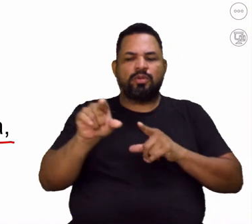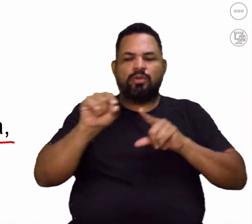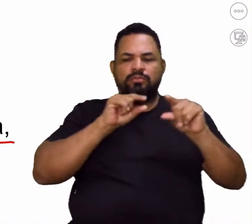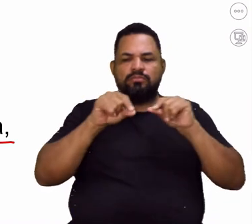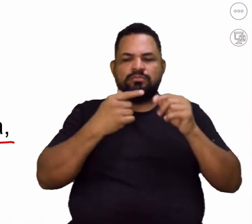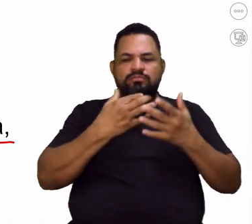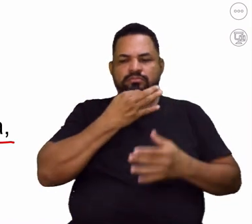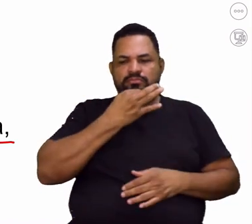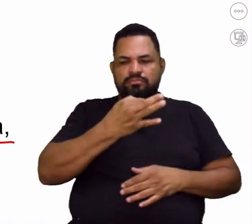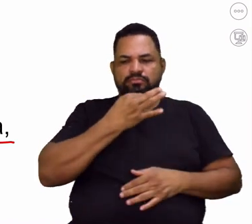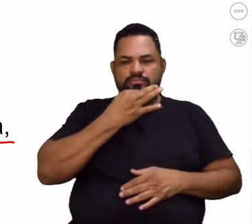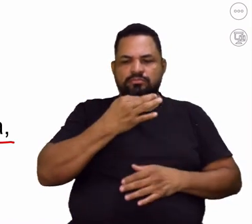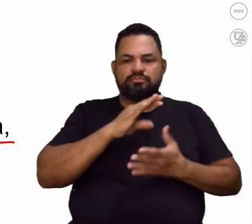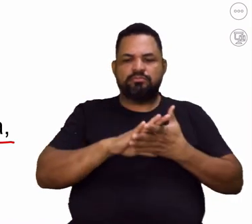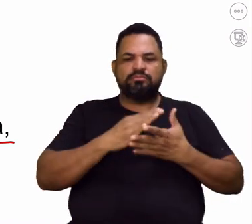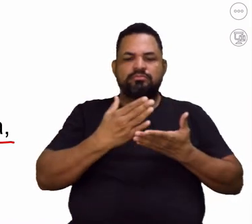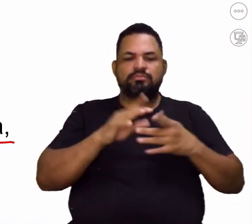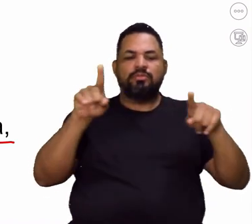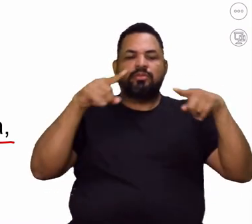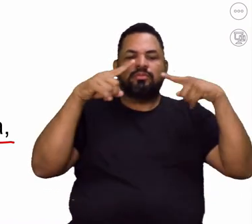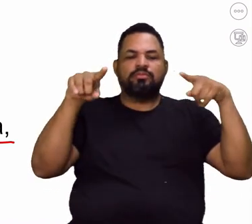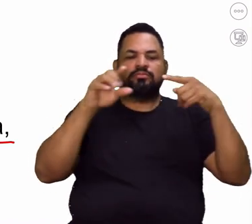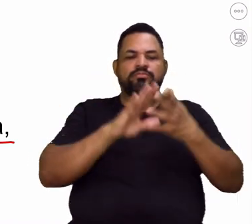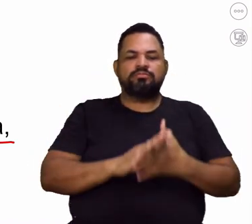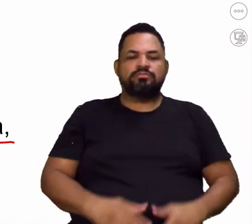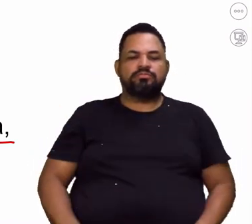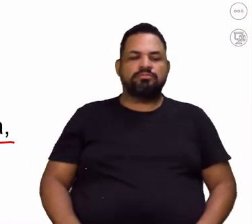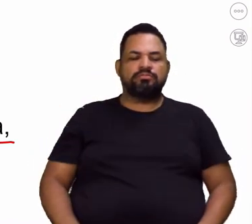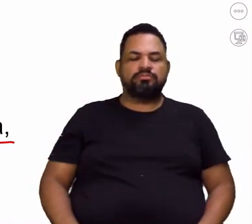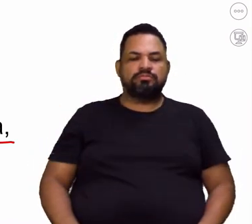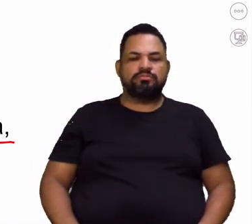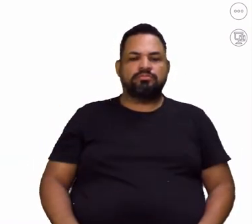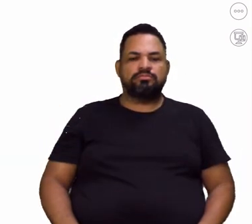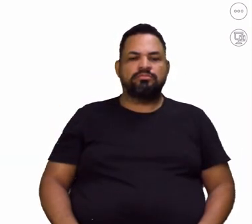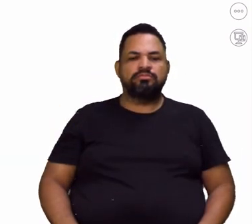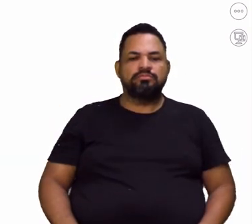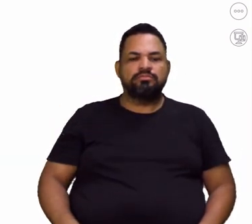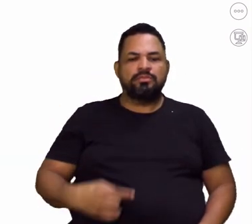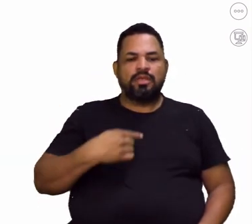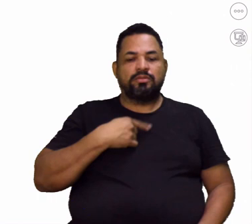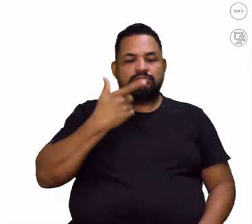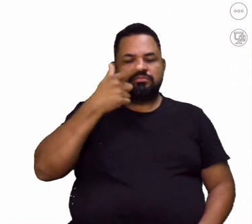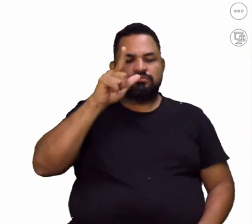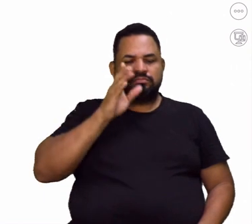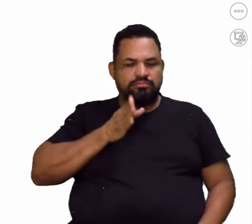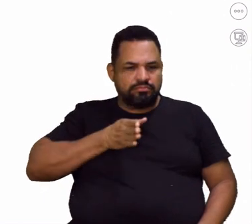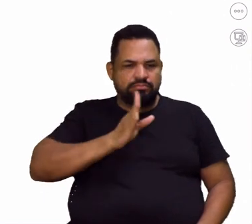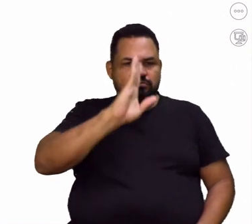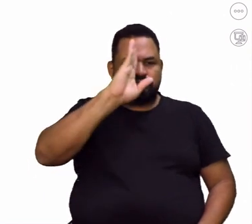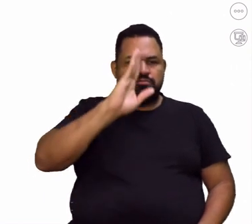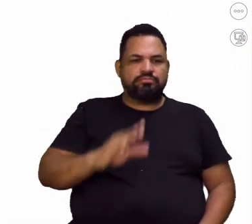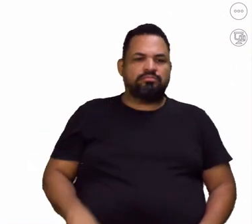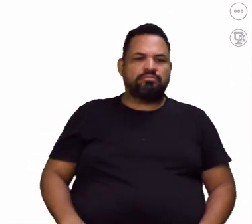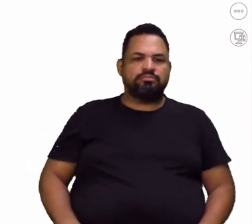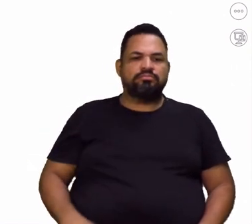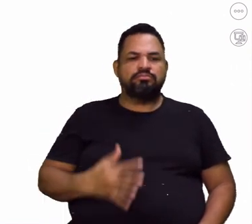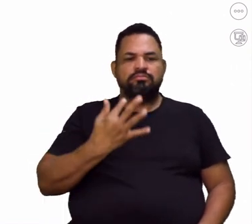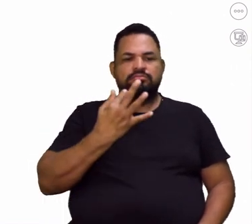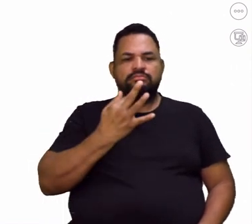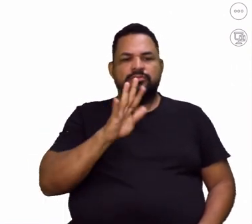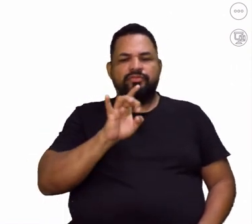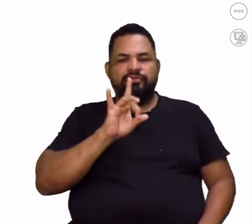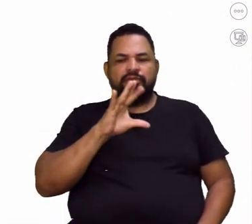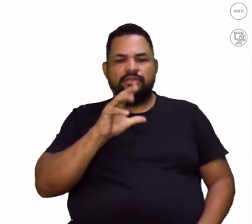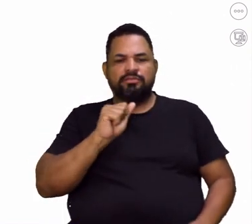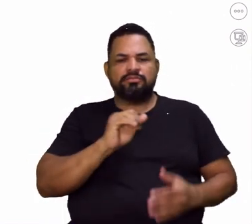opinativa, a música. Eu consegui a aprovação, então aí já é uma emotiva. Aí tem a fática,